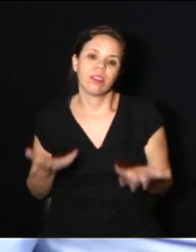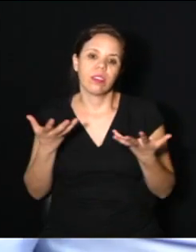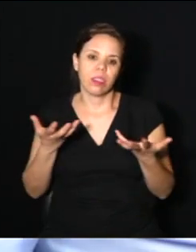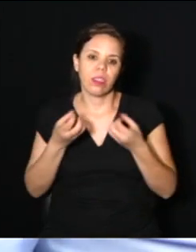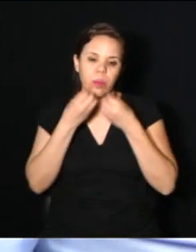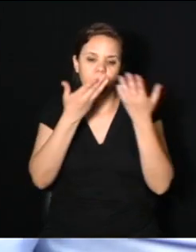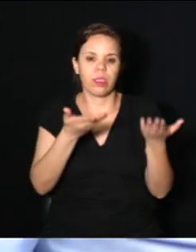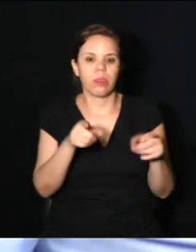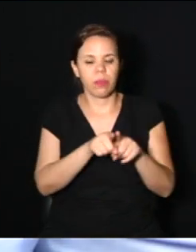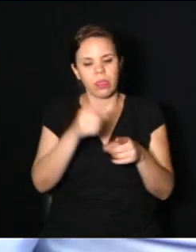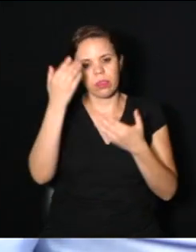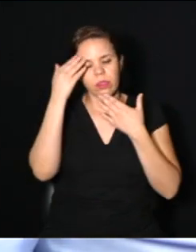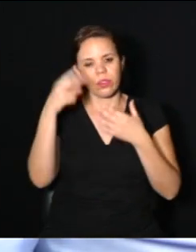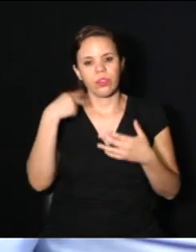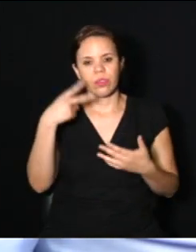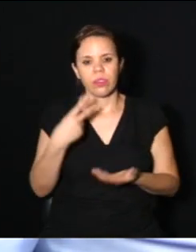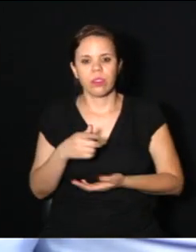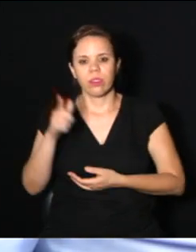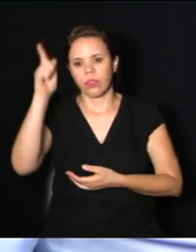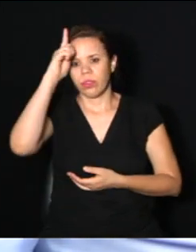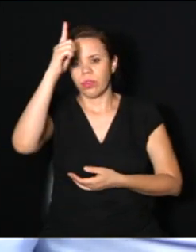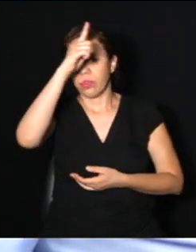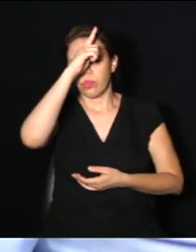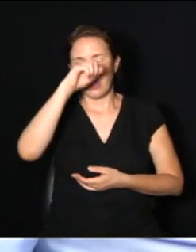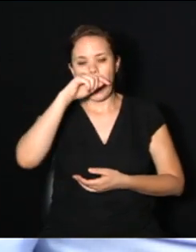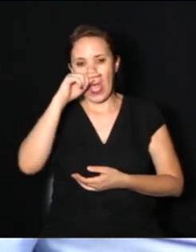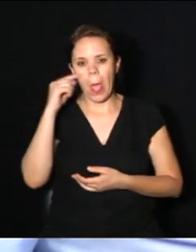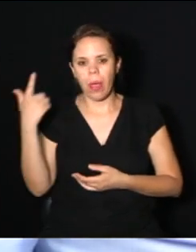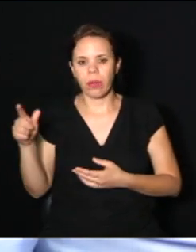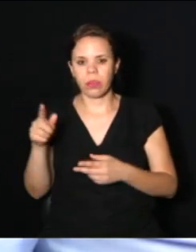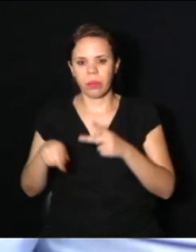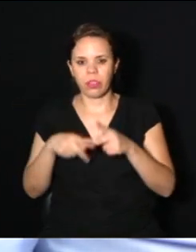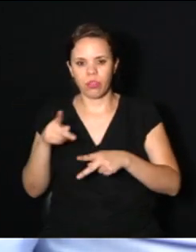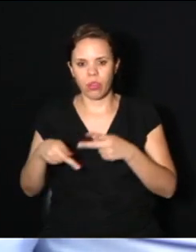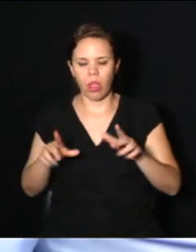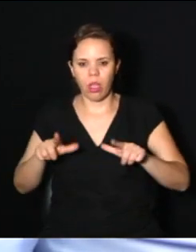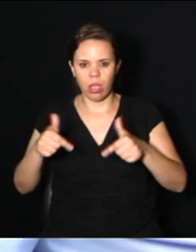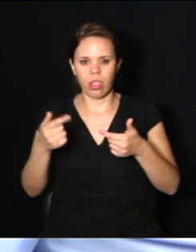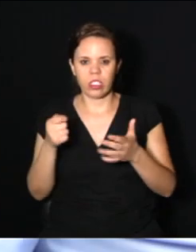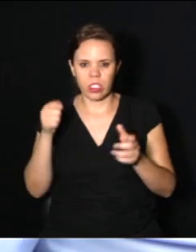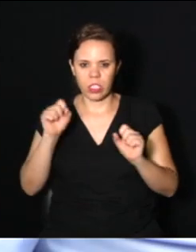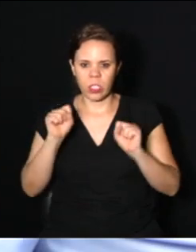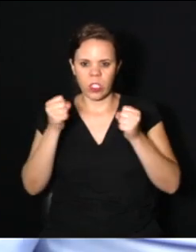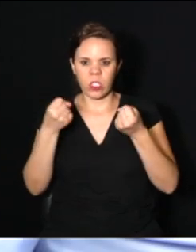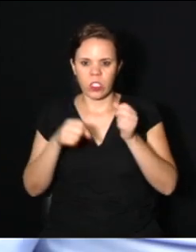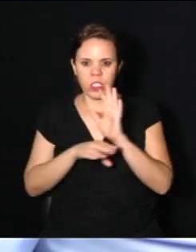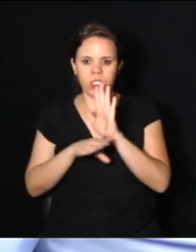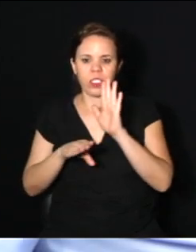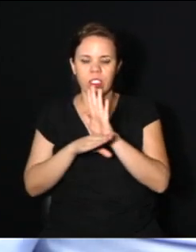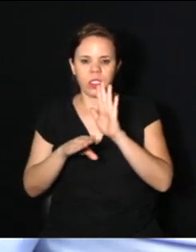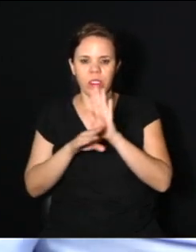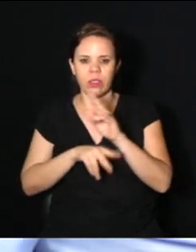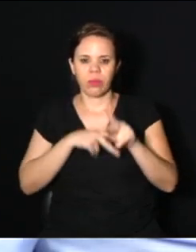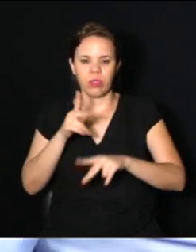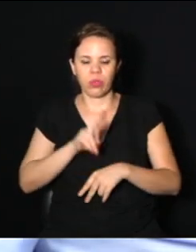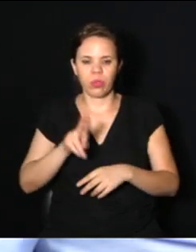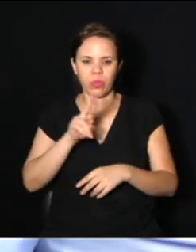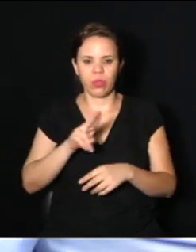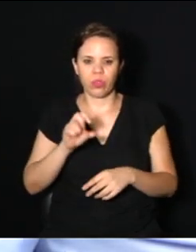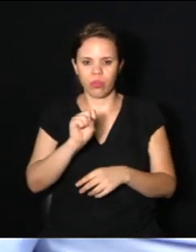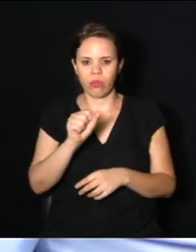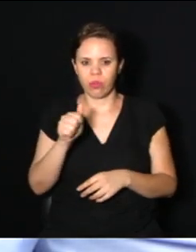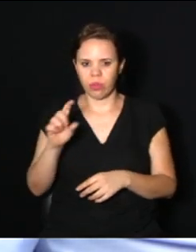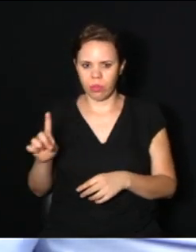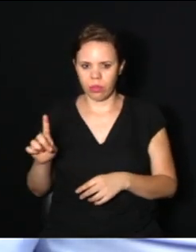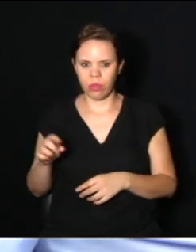aqui, agradecer a presença do vereador Gustavo Peta, que é outro ativo defensor aí dos usuários do SAD,